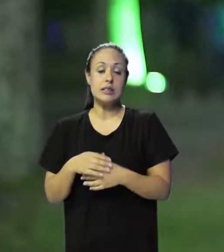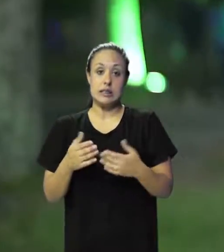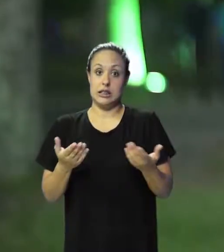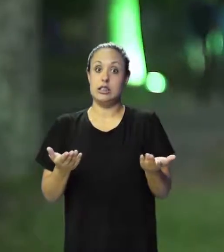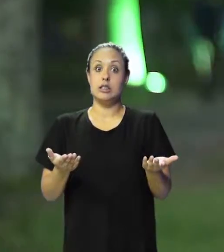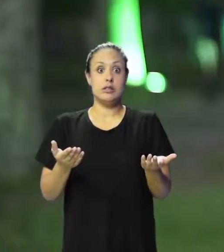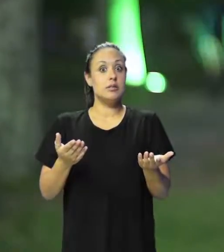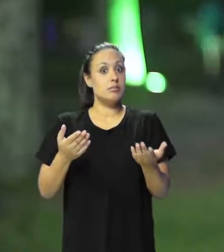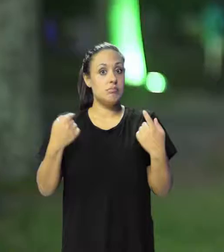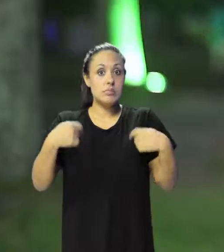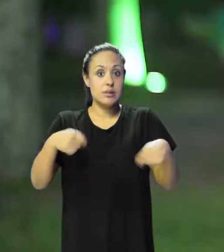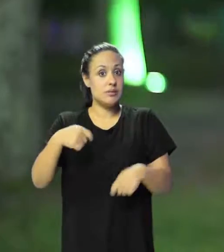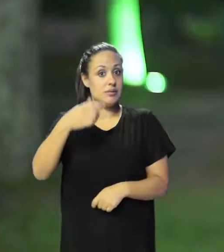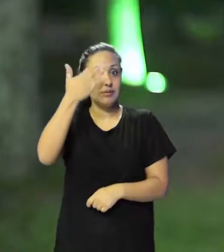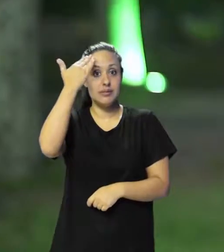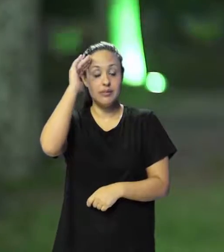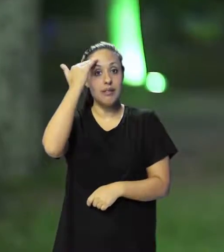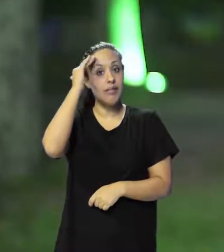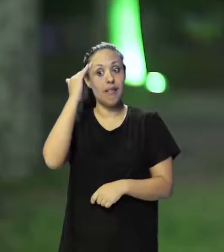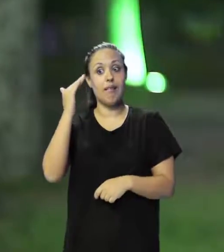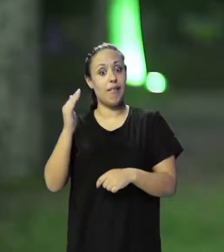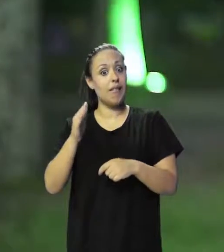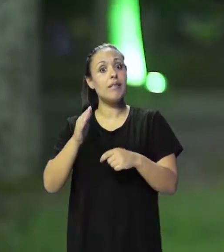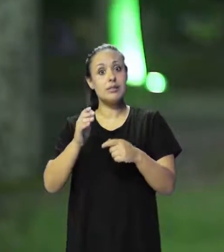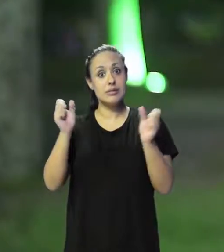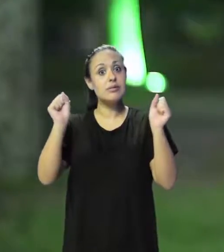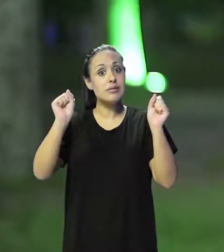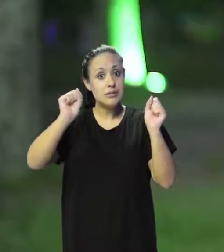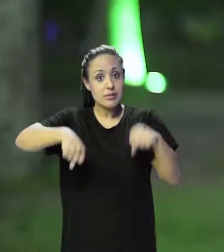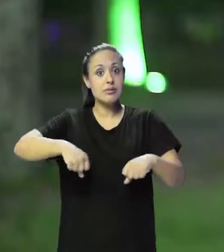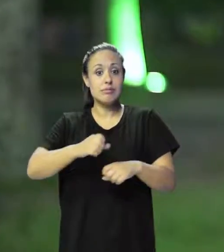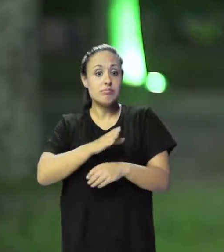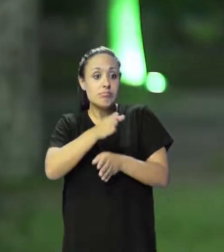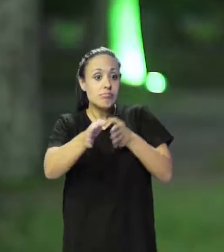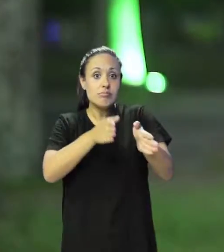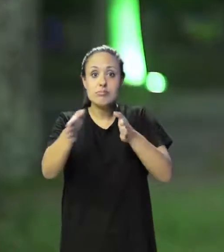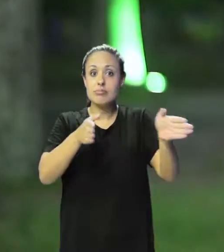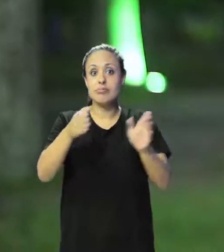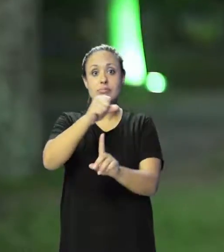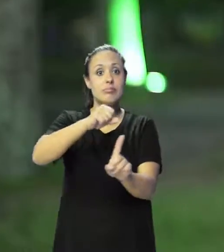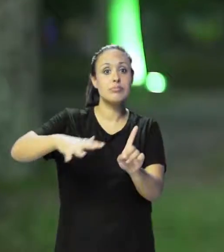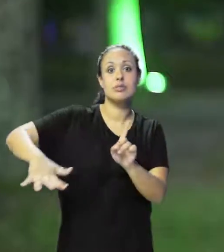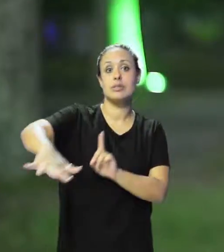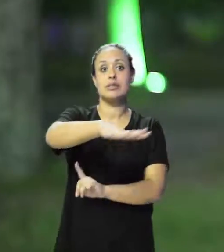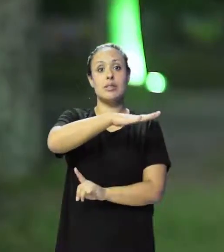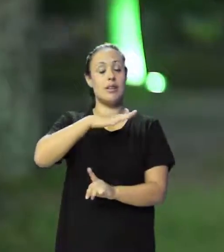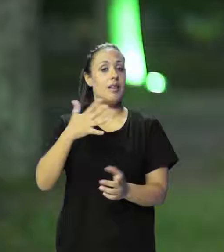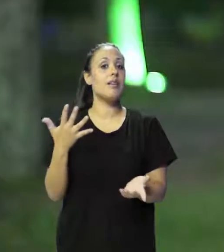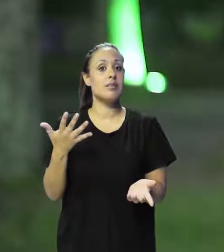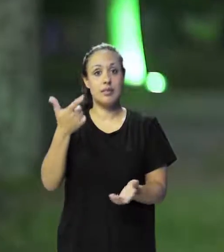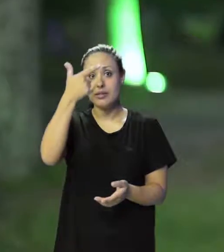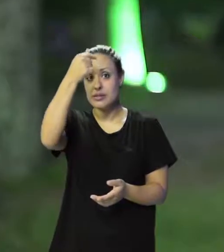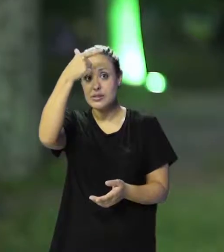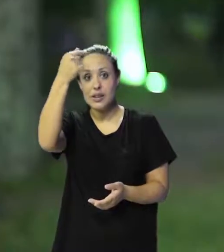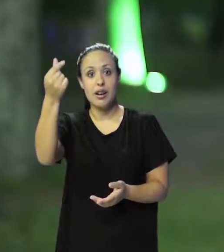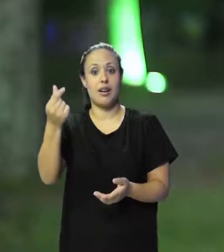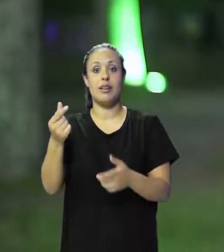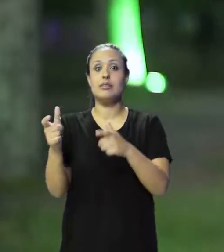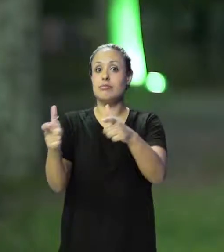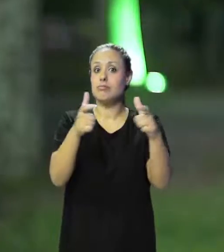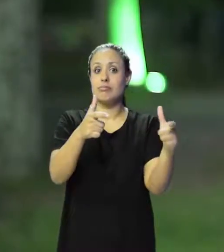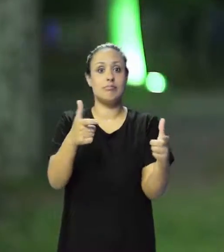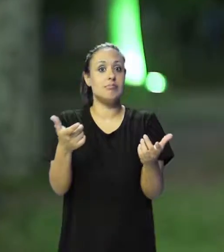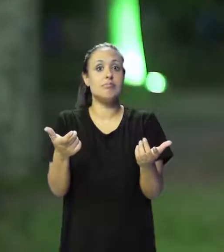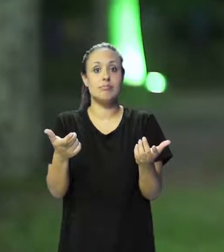dificuldade de compreensão da pessoa indígena no espaço urbano, por exemplo, na cidade, universitários, indígenas, isso ainda